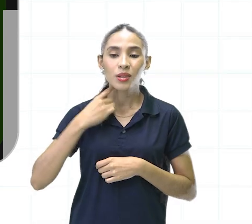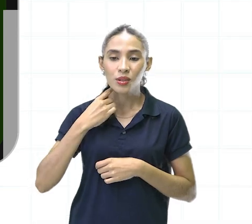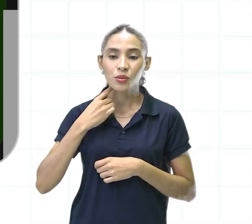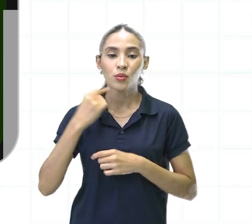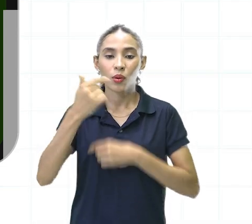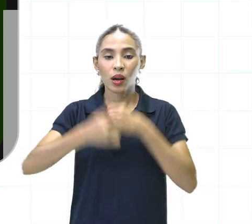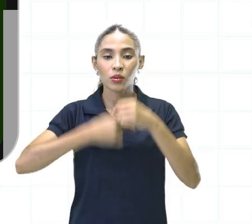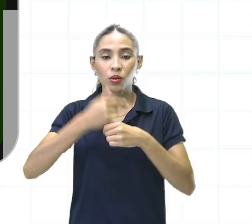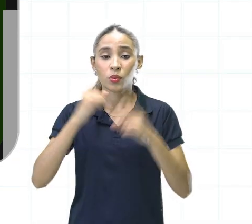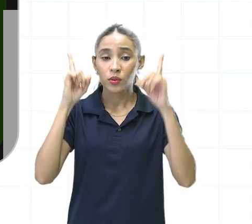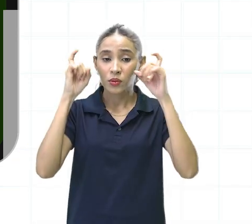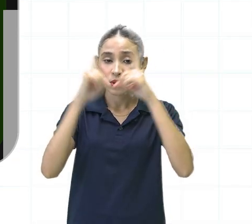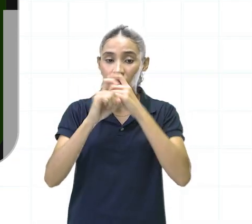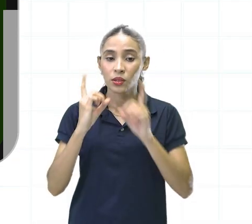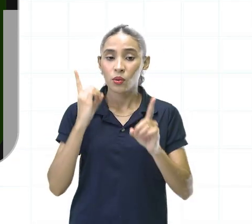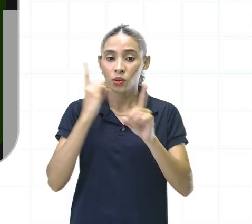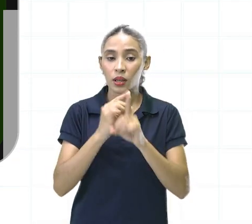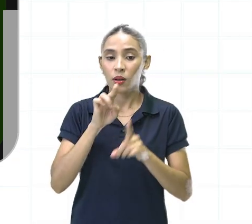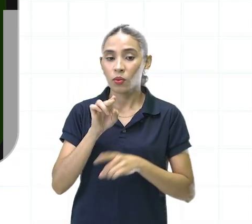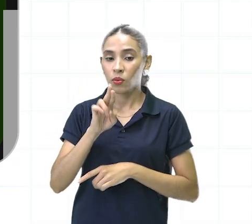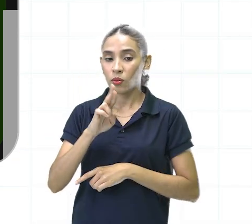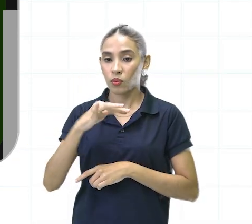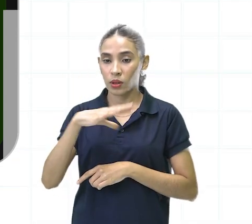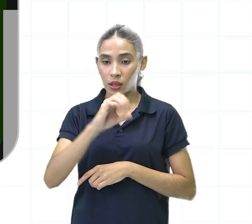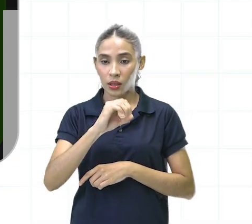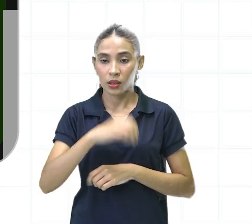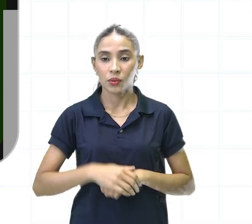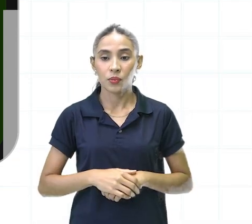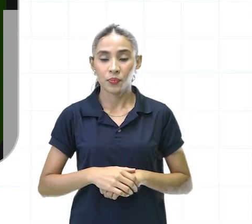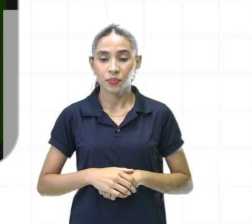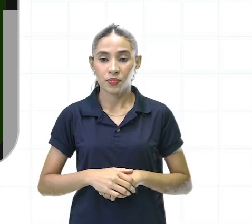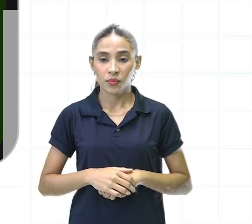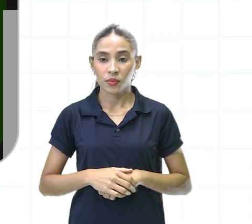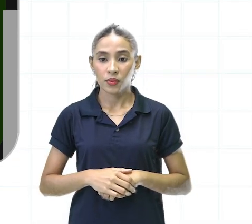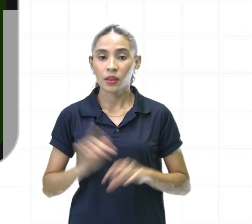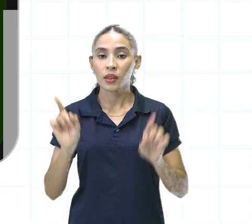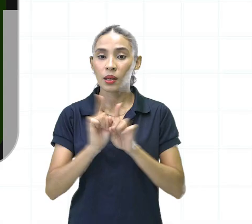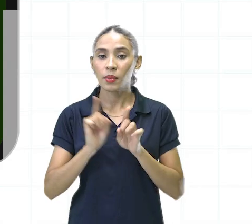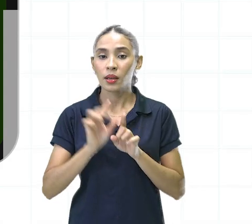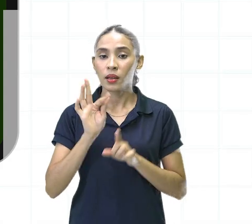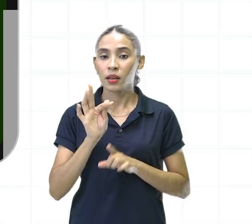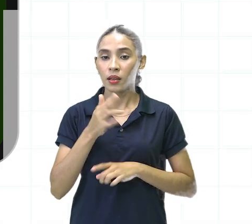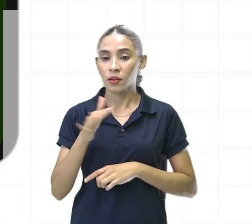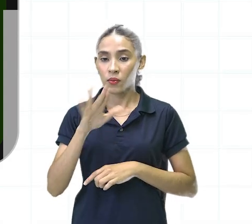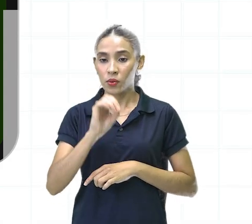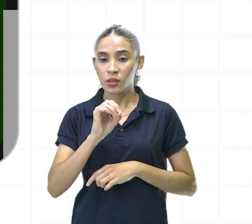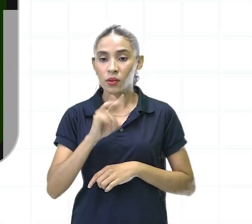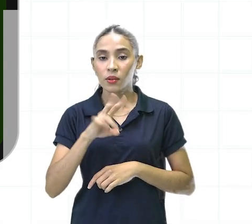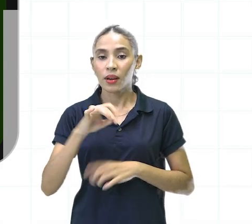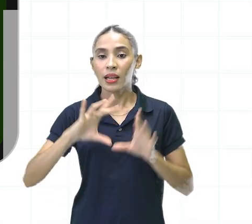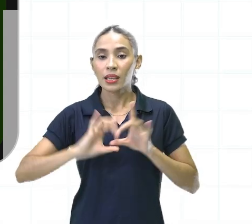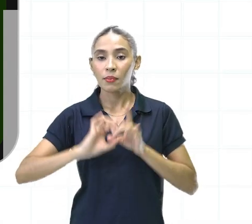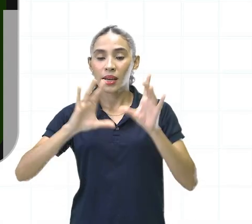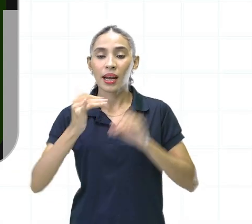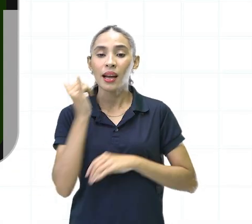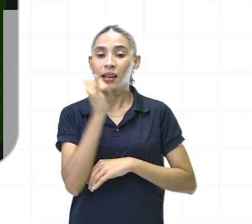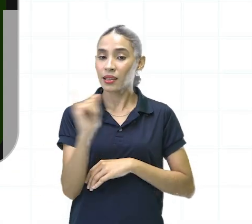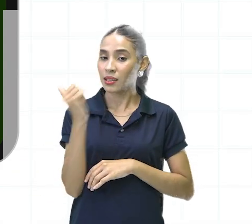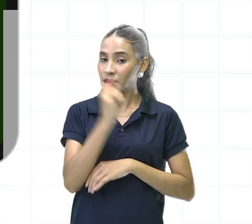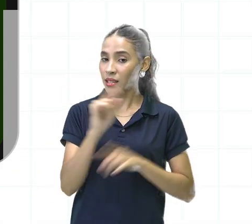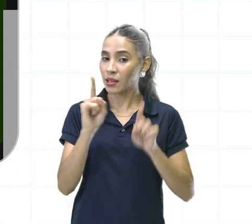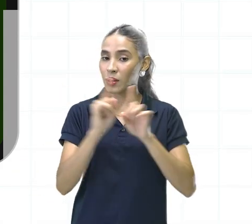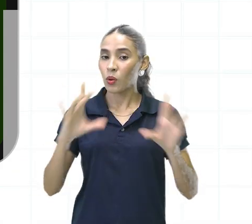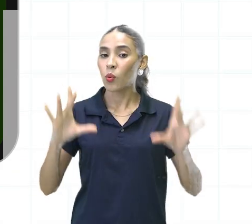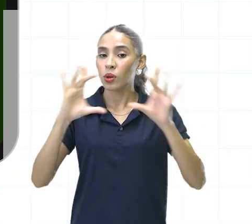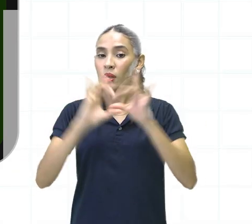dificuldade em encontrar o urânio. Temos também a fusão, que libera muita energia,